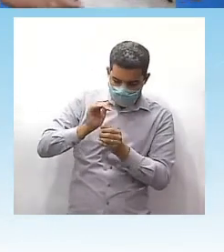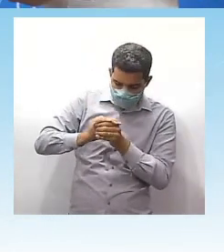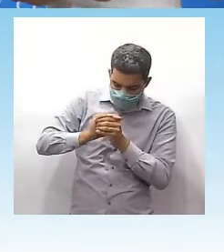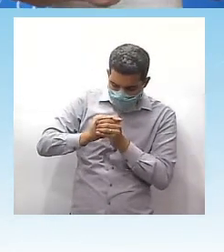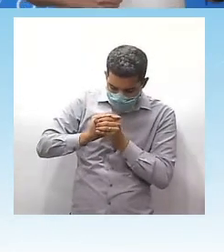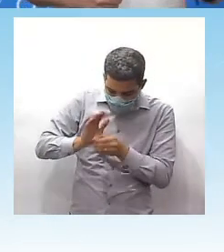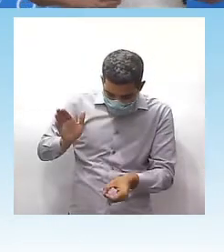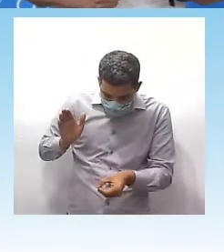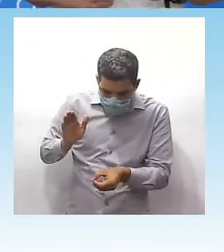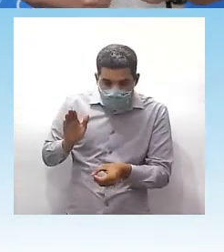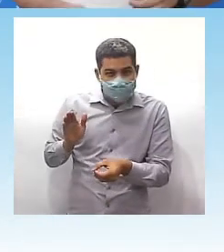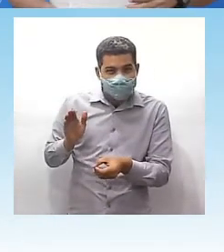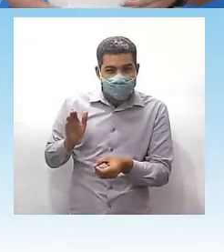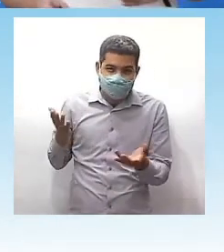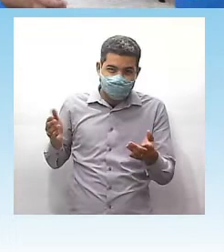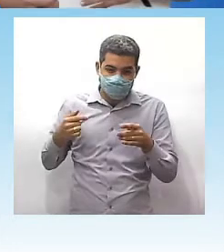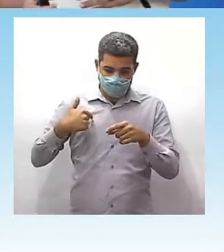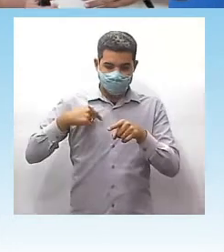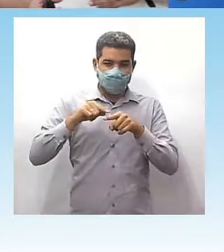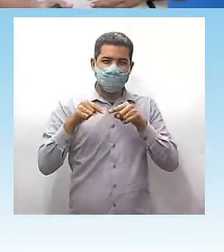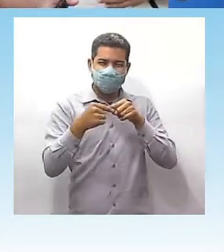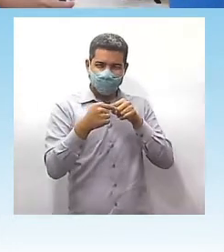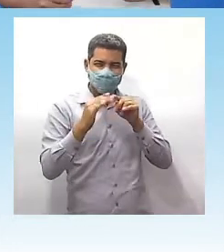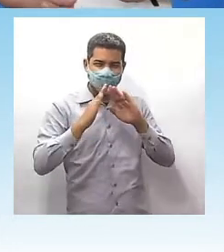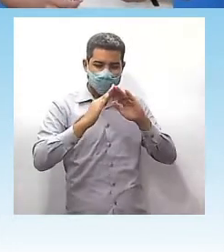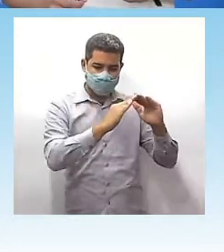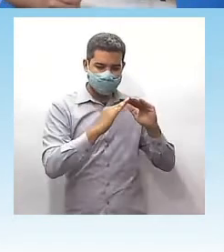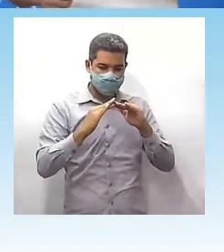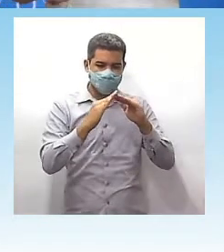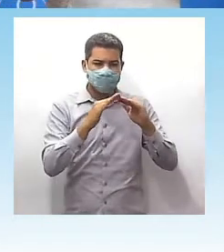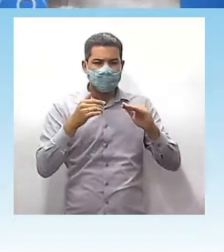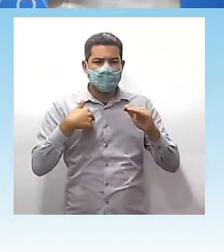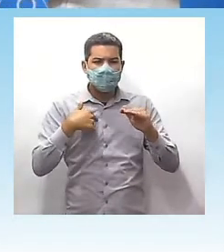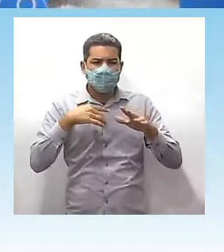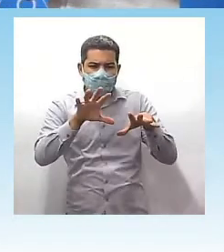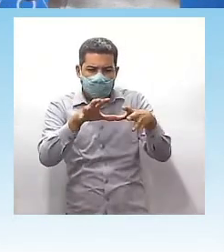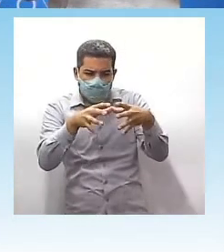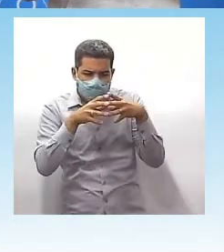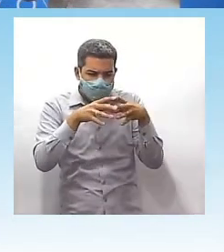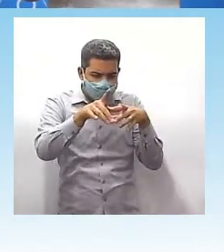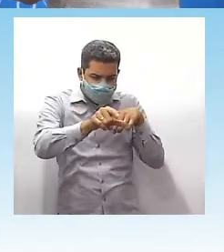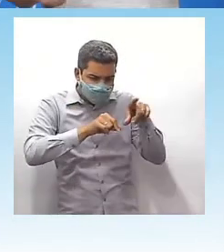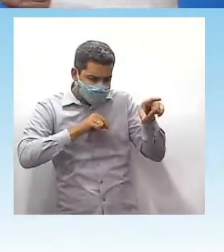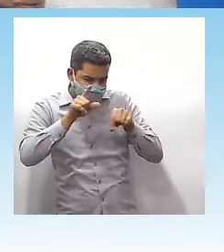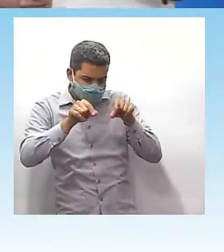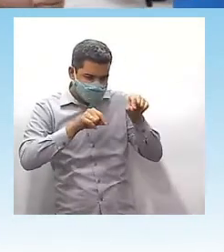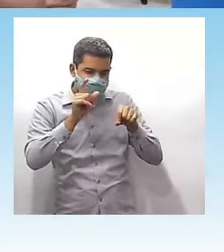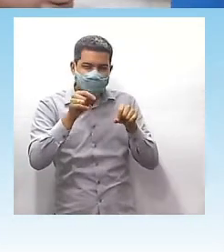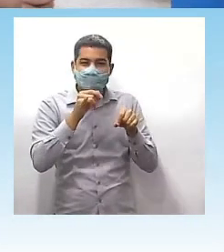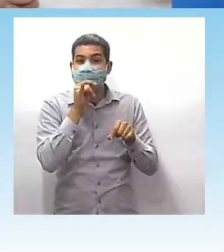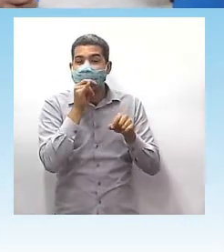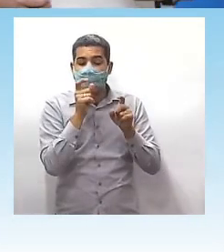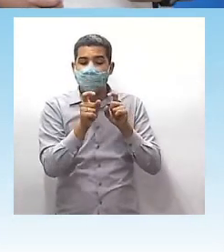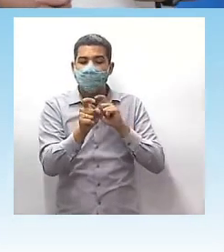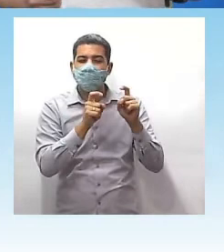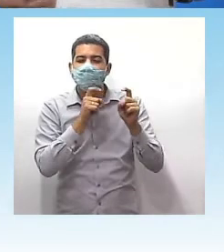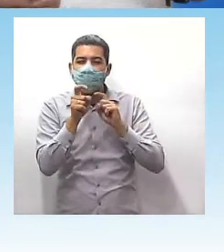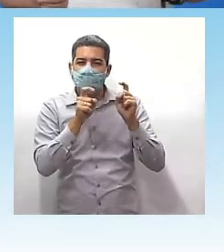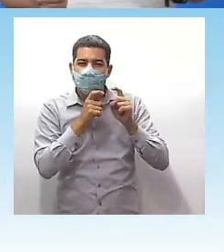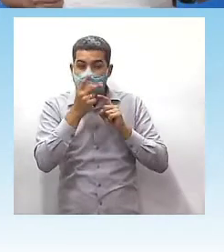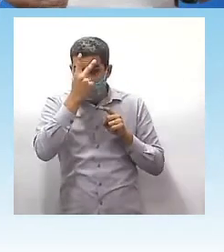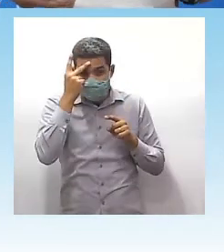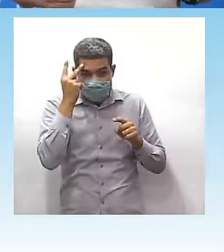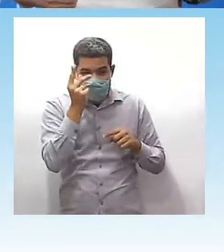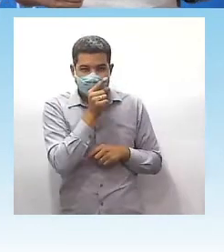num bairro que eu moro para investigar. Então eu vou lá, faço uma reunião com